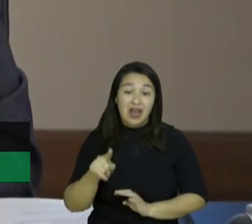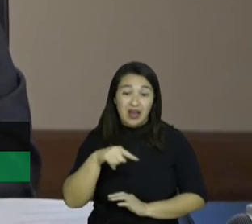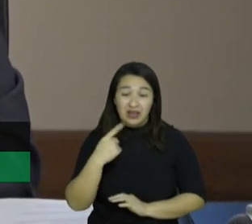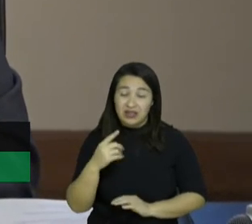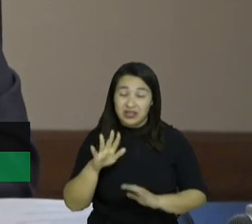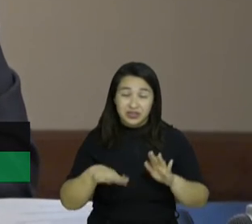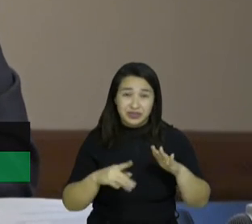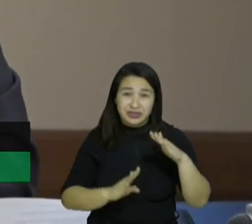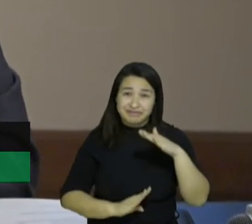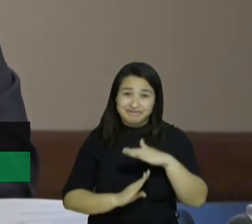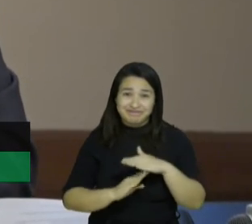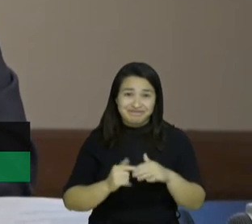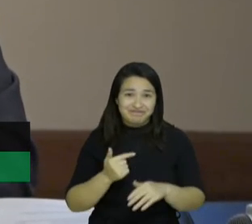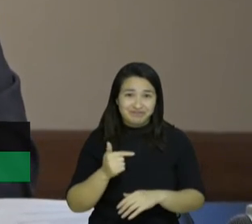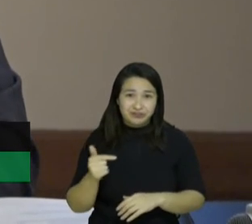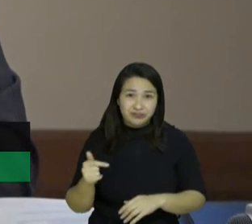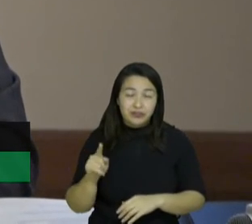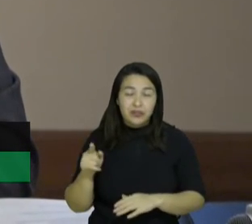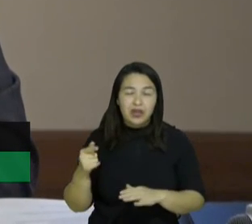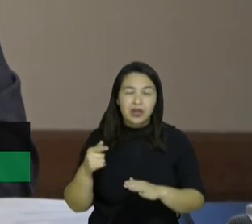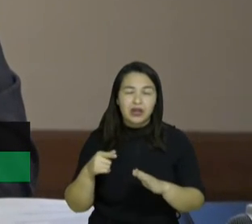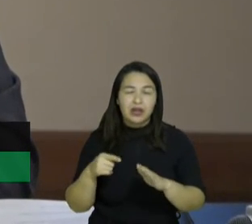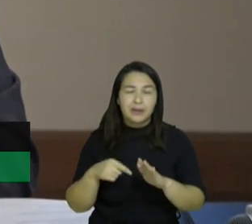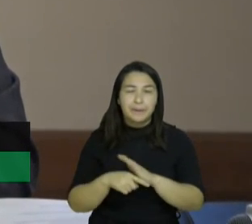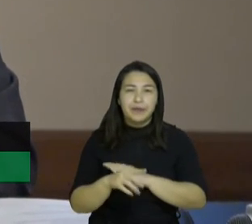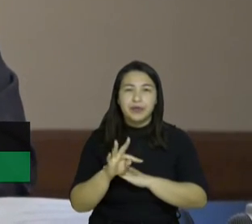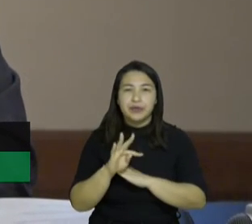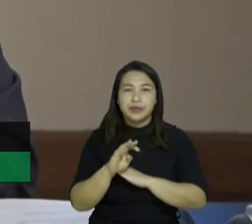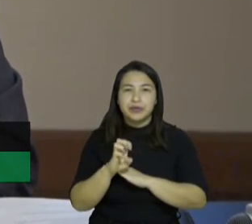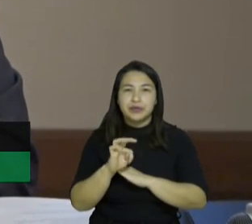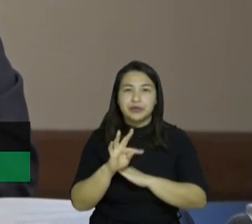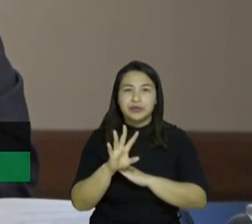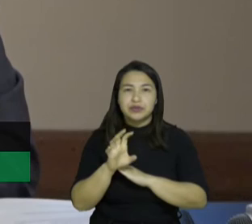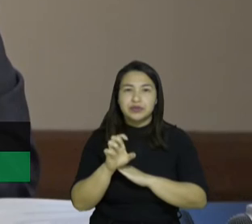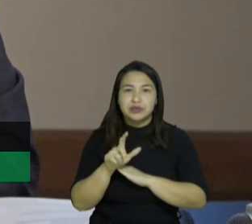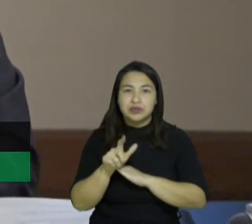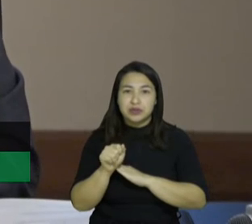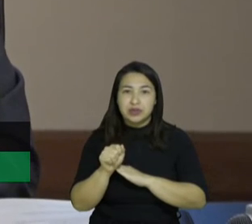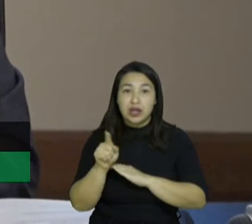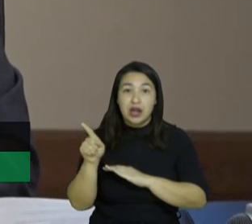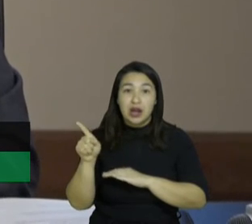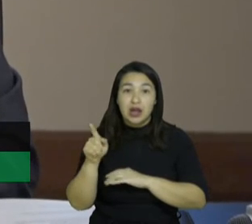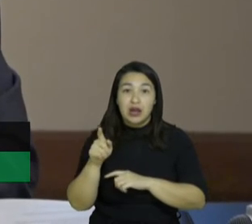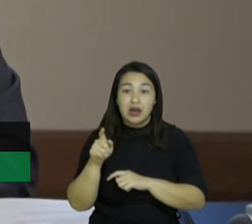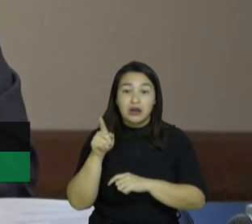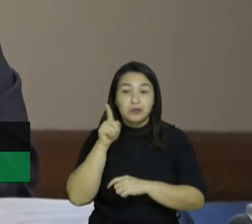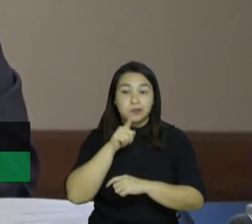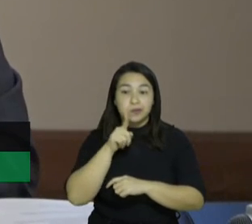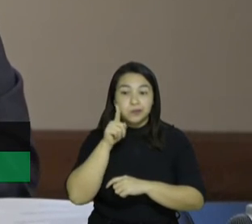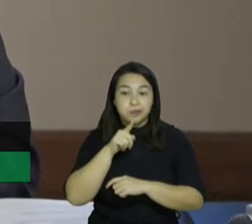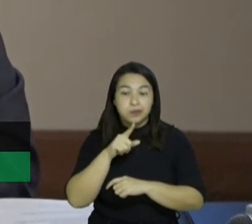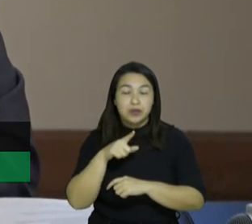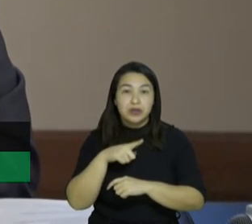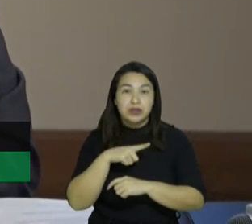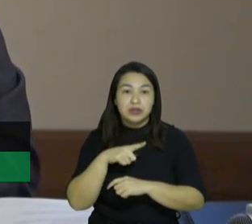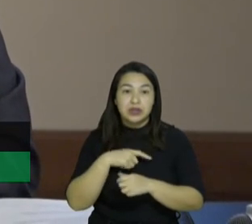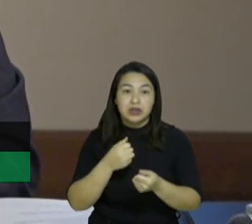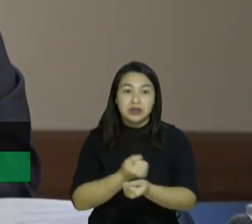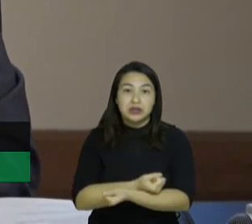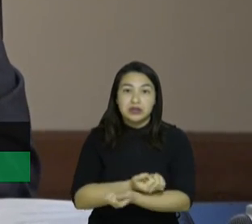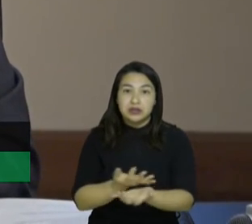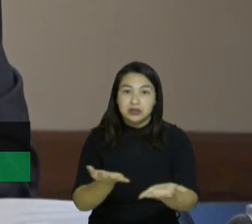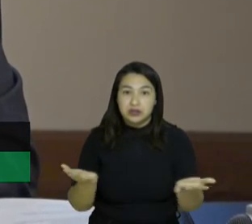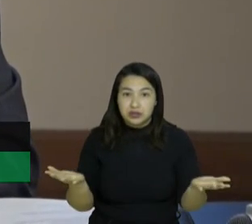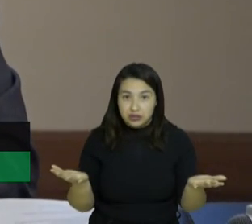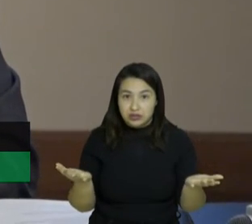lado pela pergunta da Estela nós temos um mercado nos Estados Unidos extremamente relevante temos distribuição nos Estados Unidos